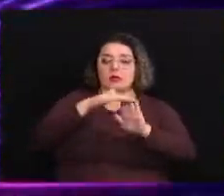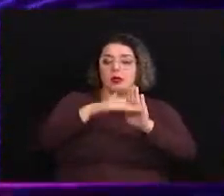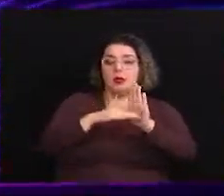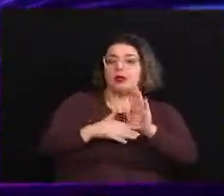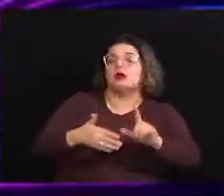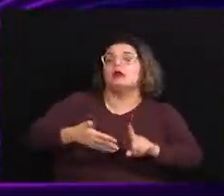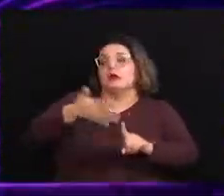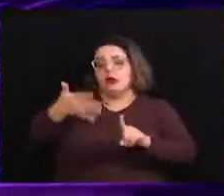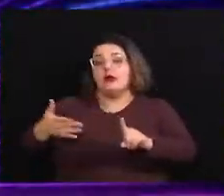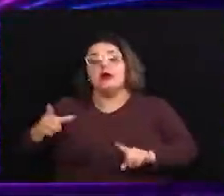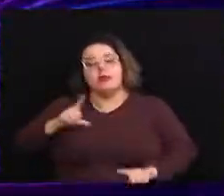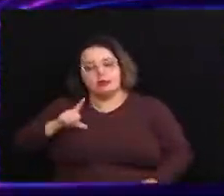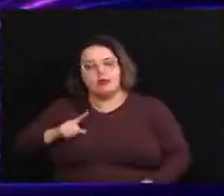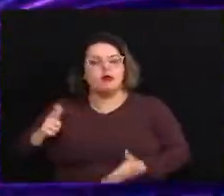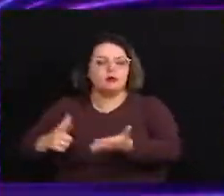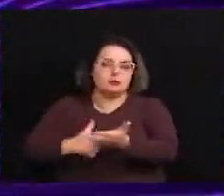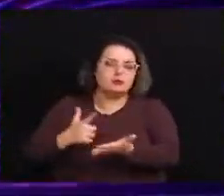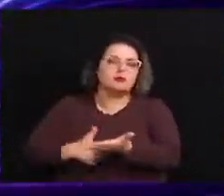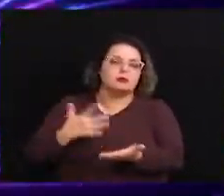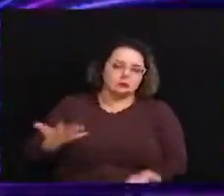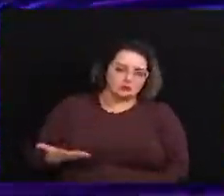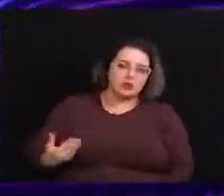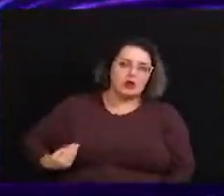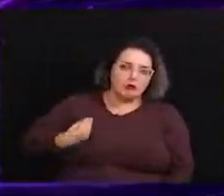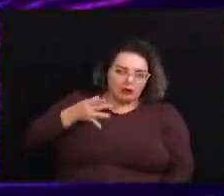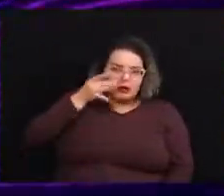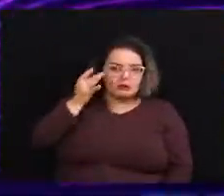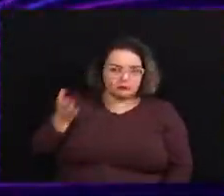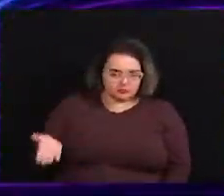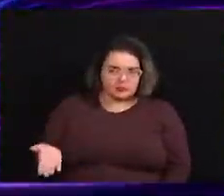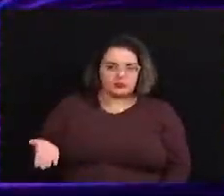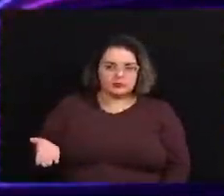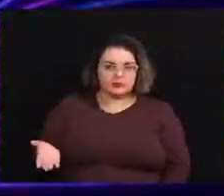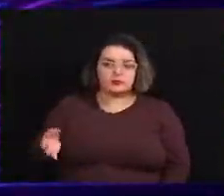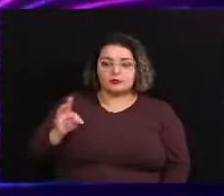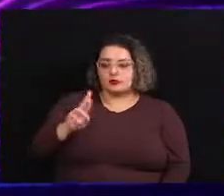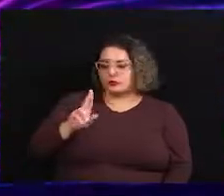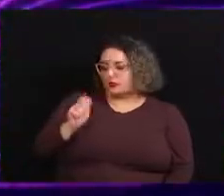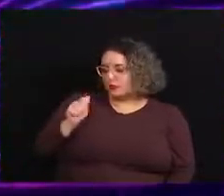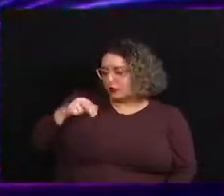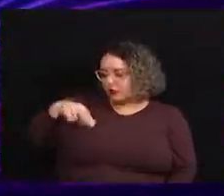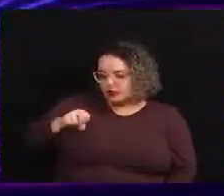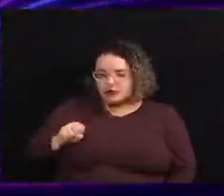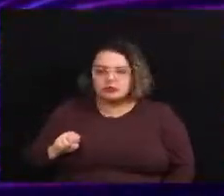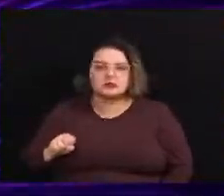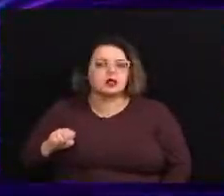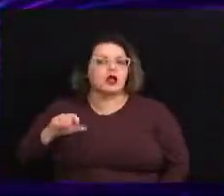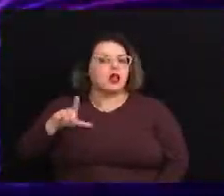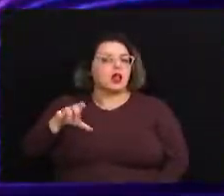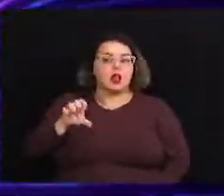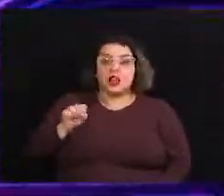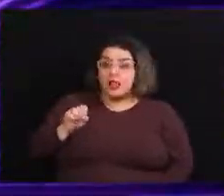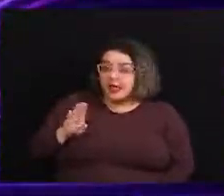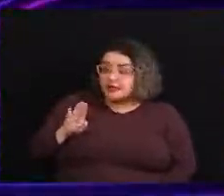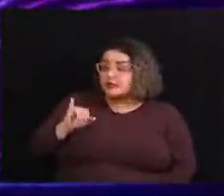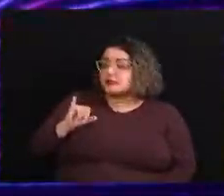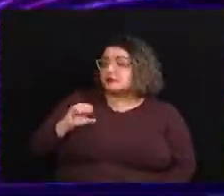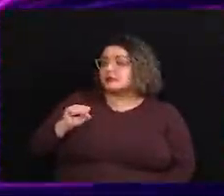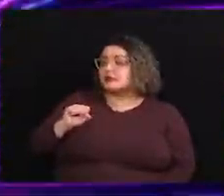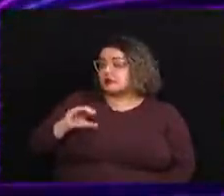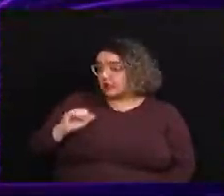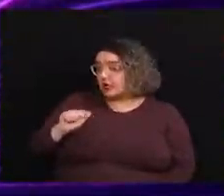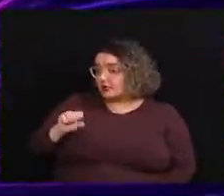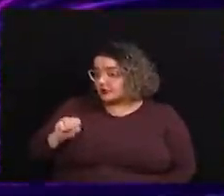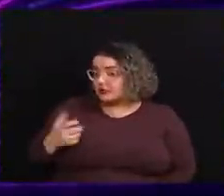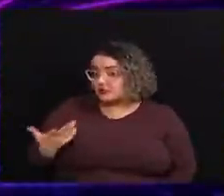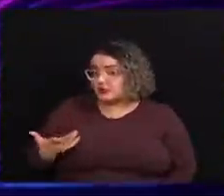elas existem nesse mundo, né? As presenças delas estão ali. A gente tem pessoas trans, a gente tem pessoas lésbicas, e elas existem. Isso não é